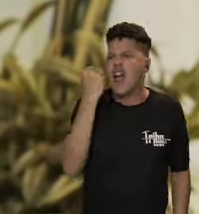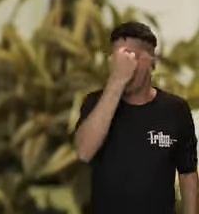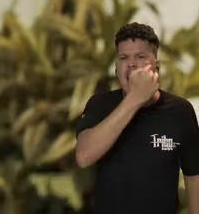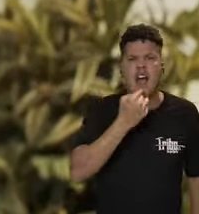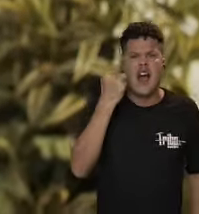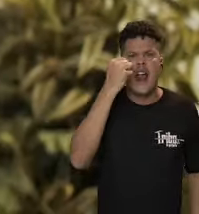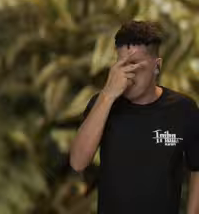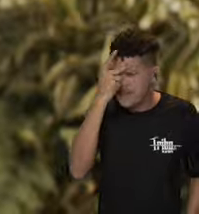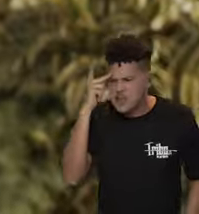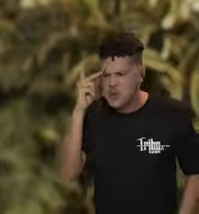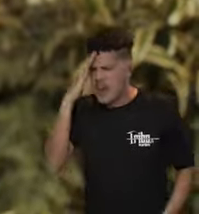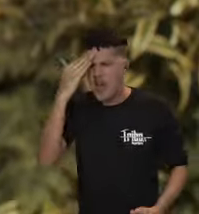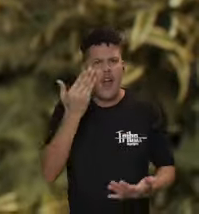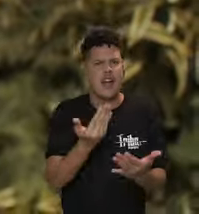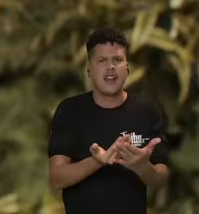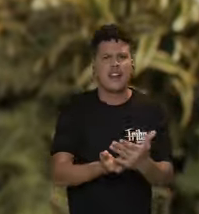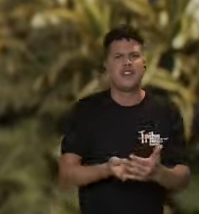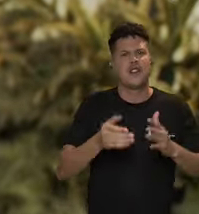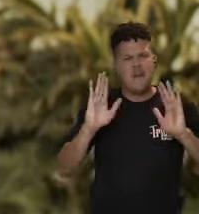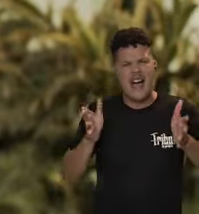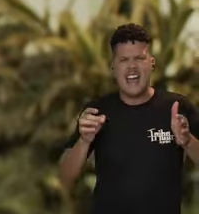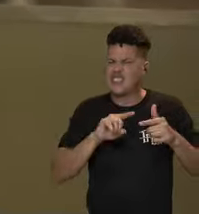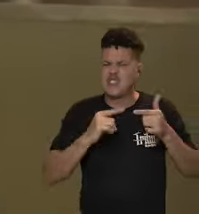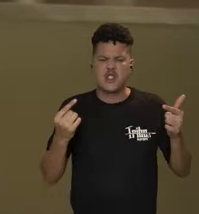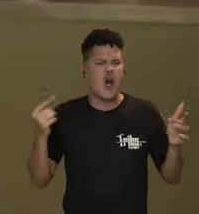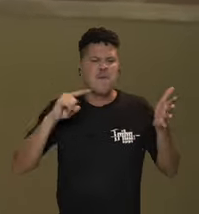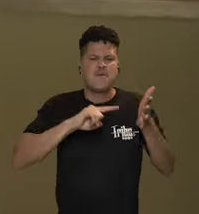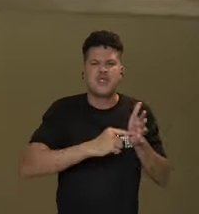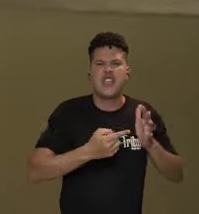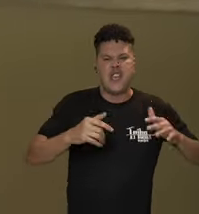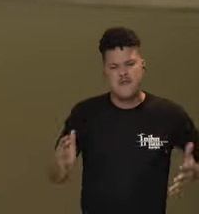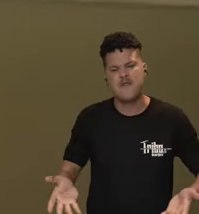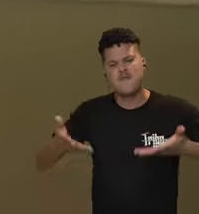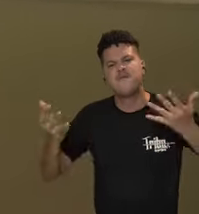quem desacreditou. Mas só foi motivação, hoje eu sei,